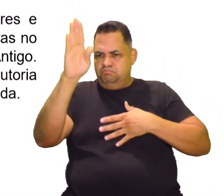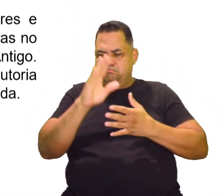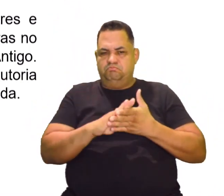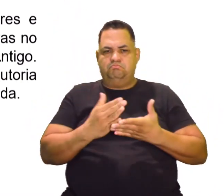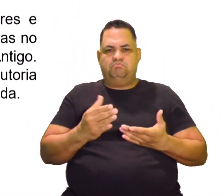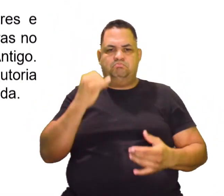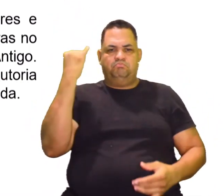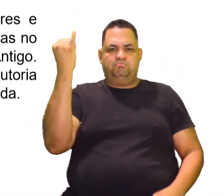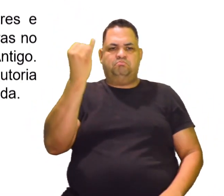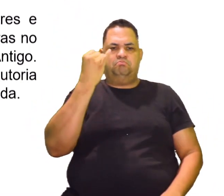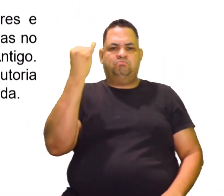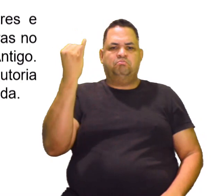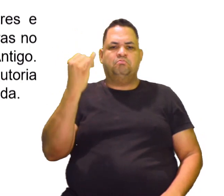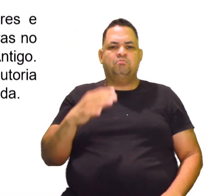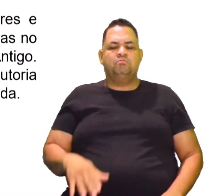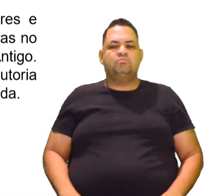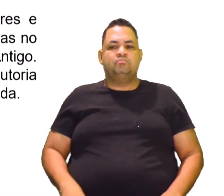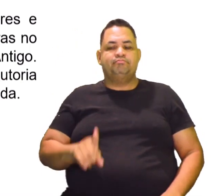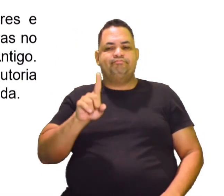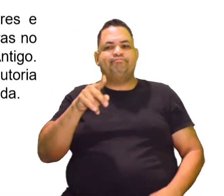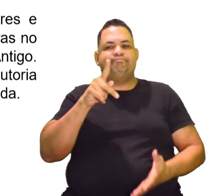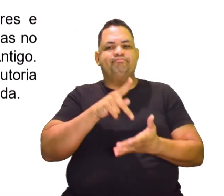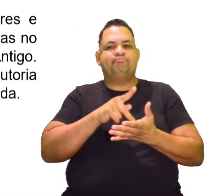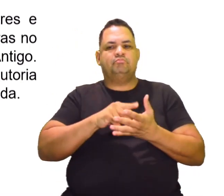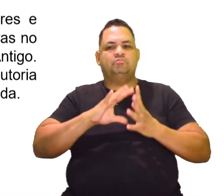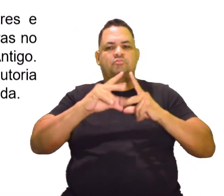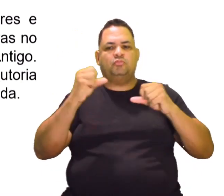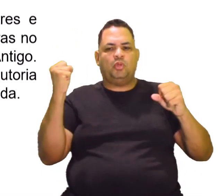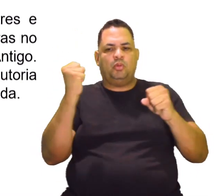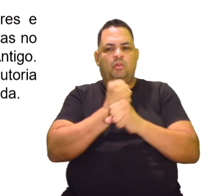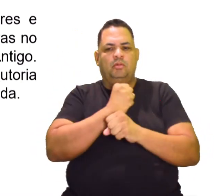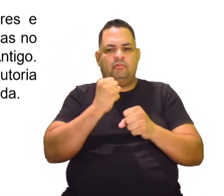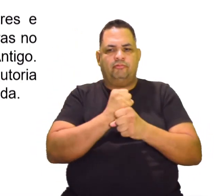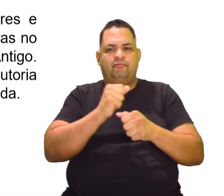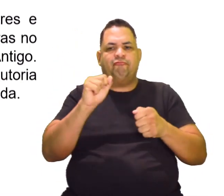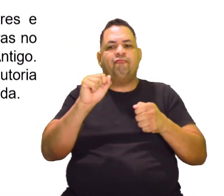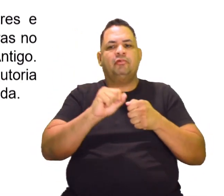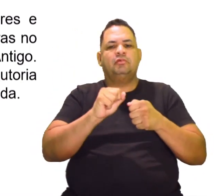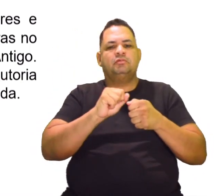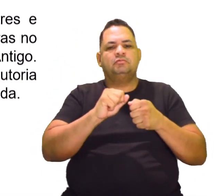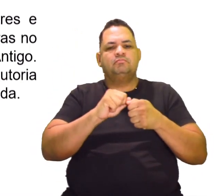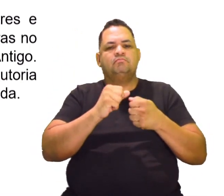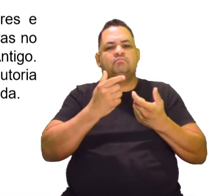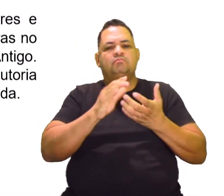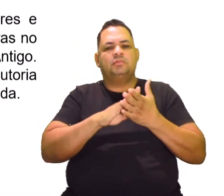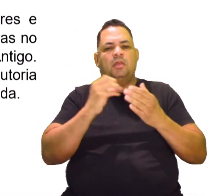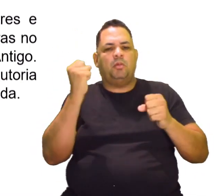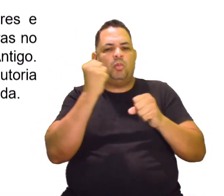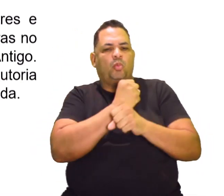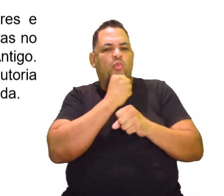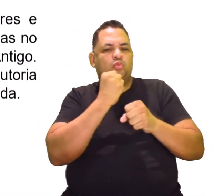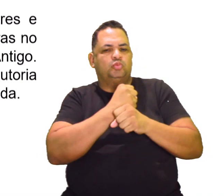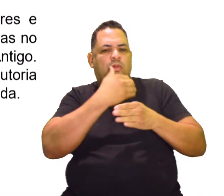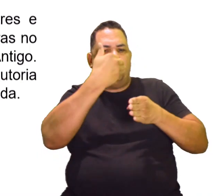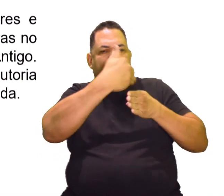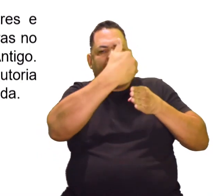essas construções foram feitas, né, por escravos, né, pessoas que foram escravizadas. Nós temos aí